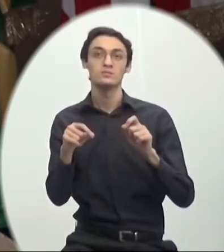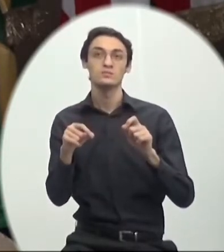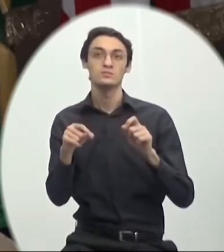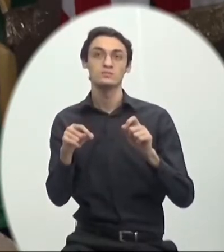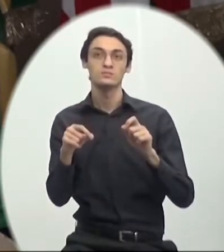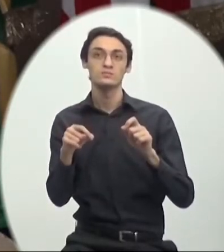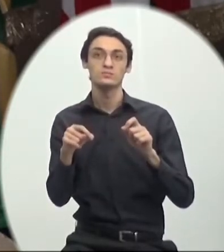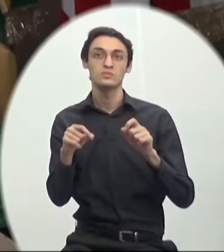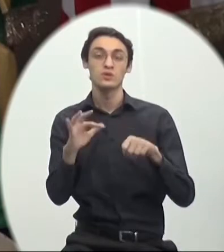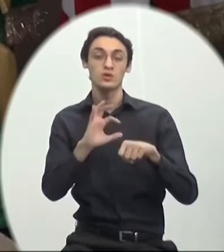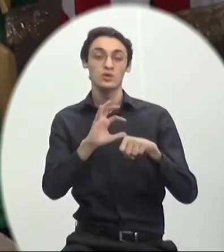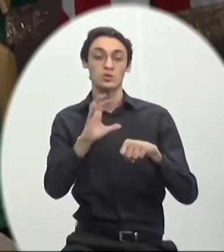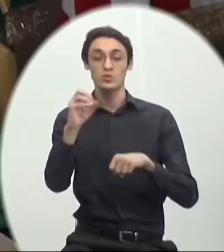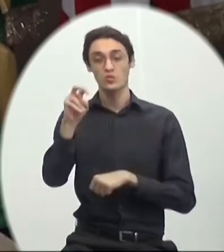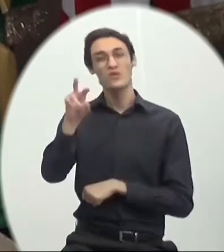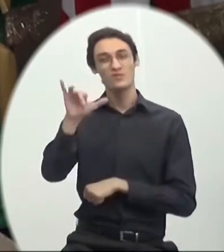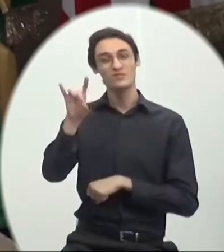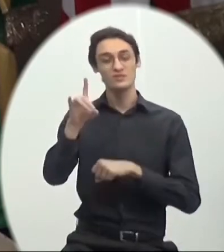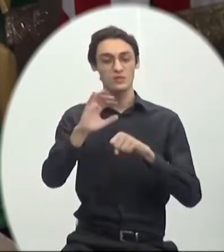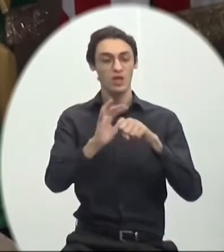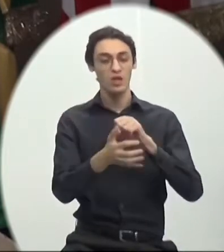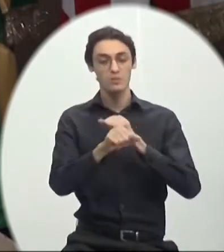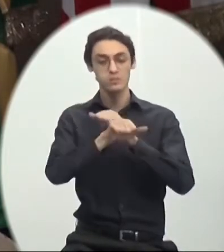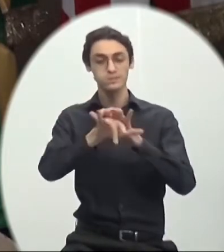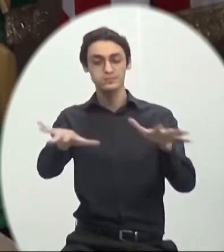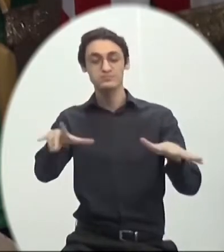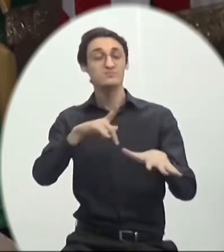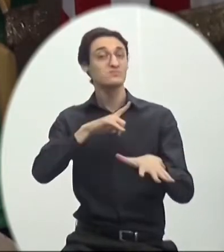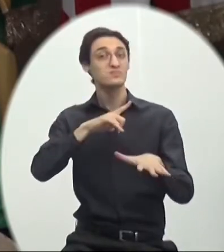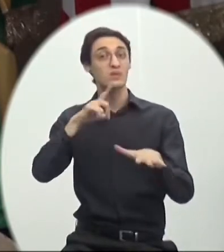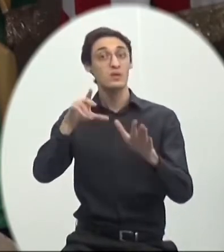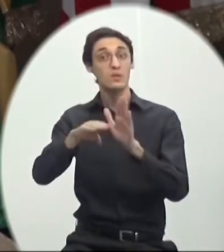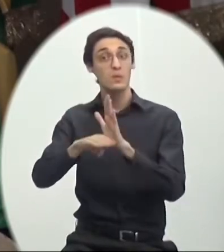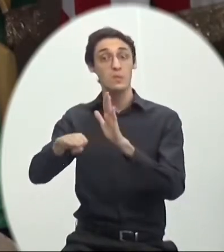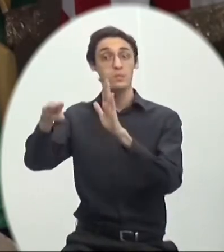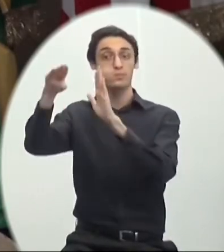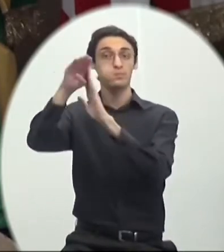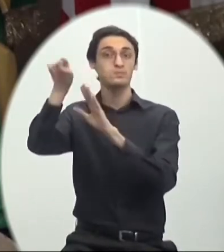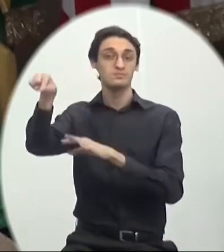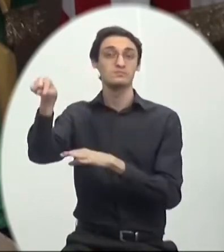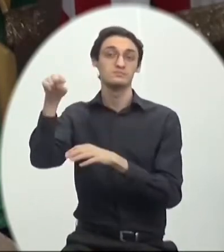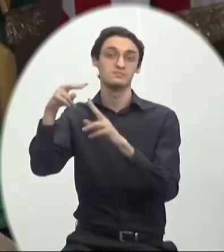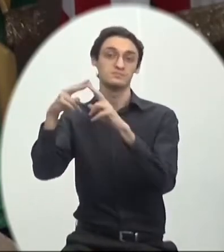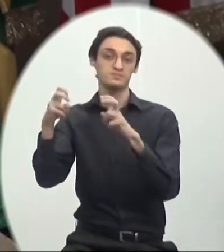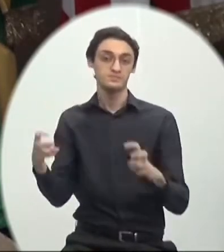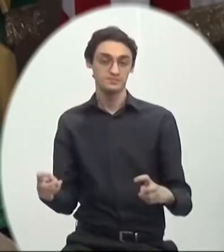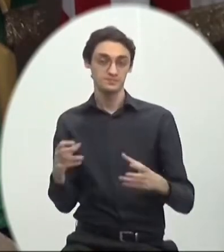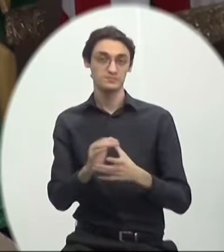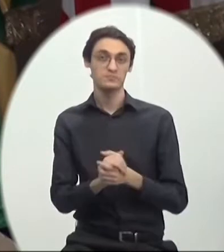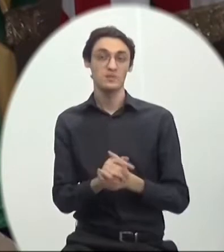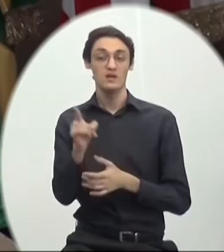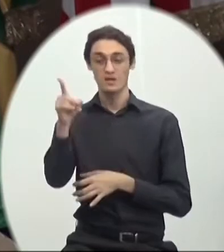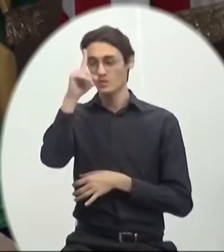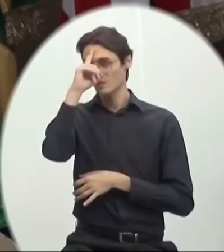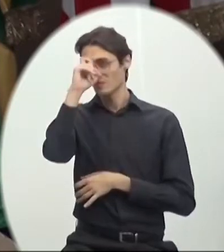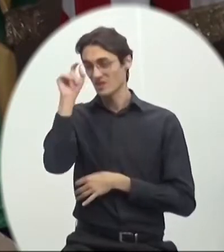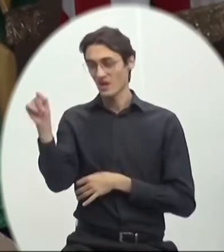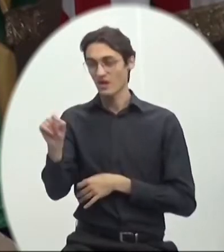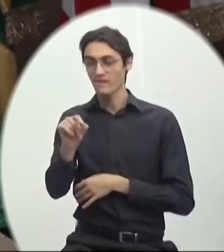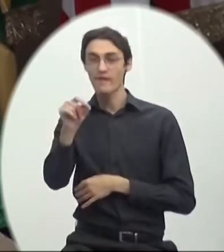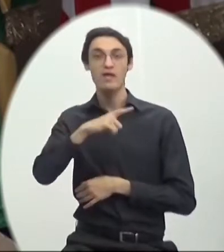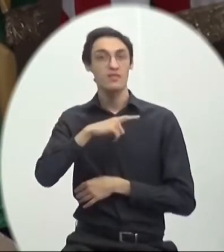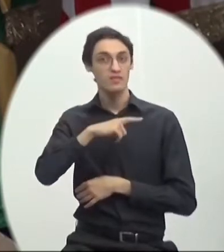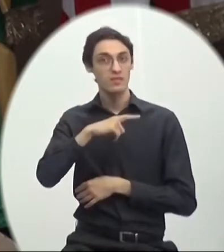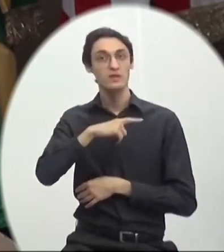de casos de Covid. Os hospitais estão novamente recebendo bastante pessoas